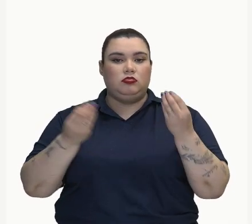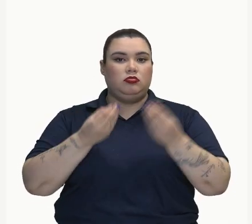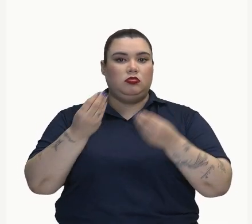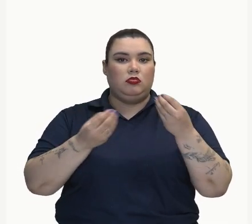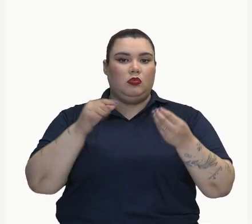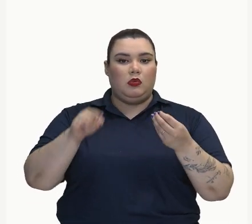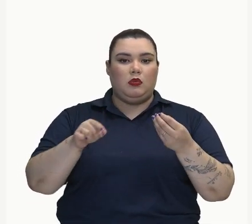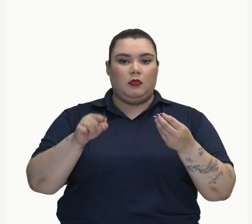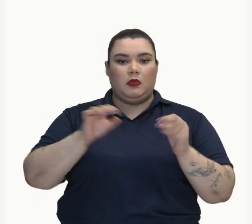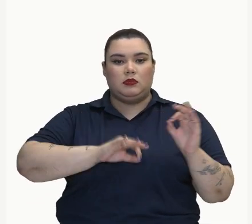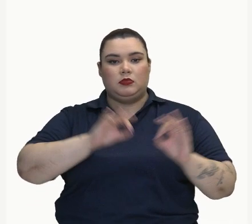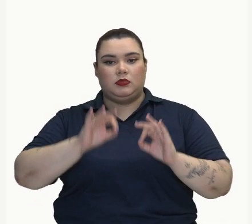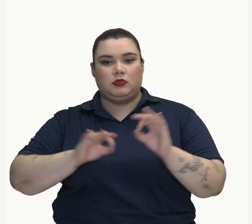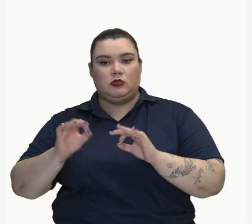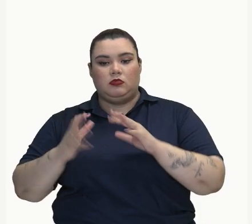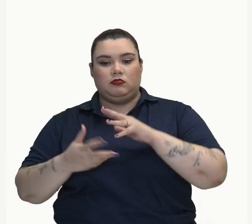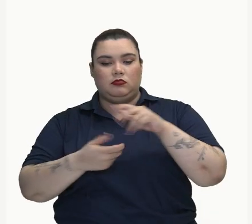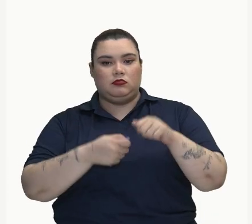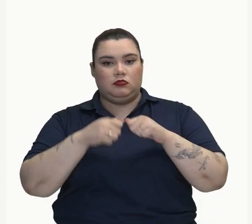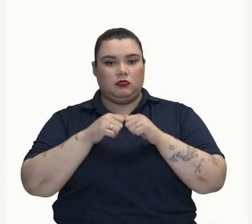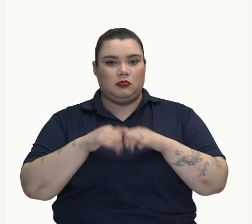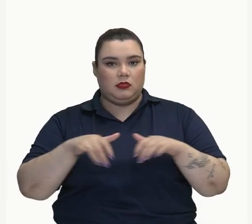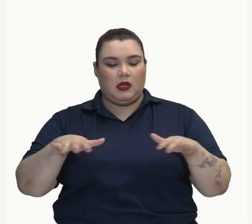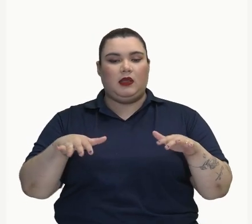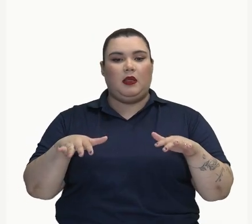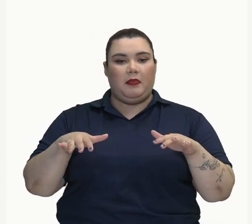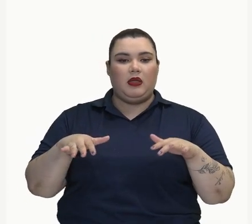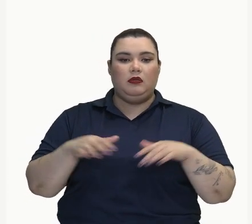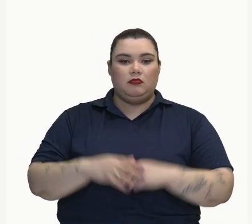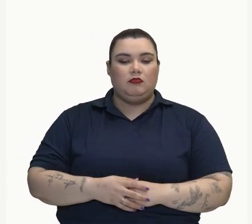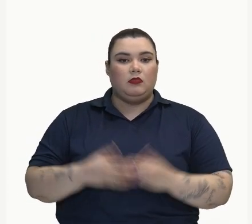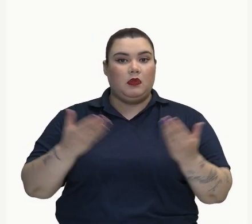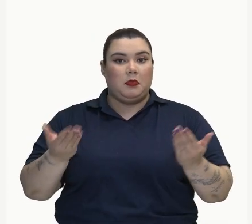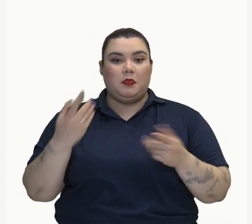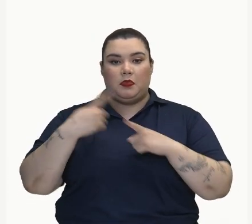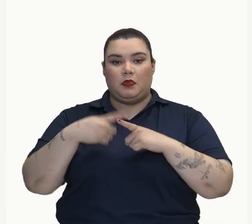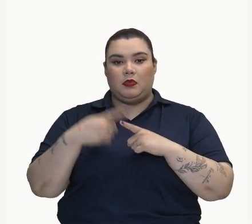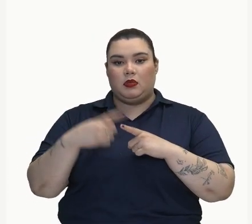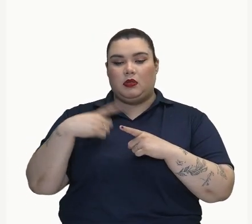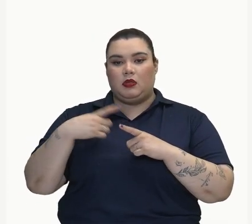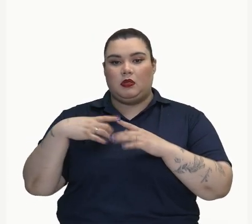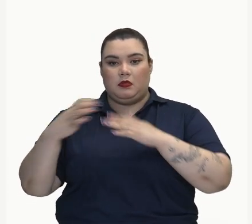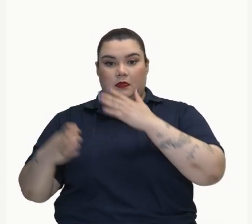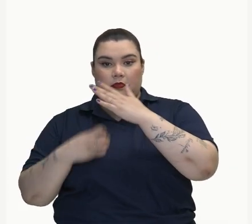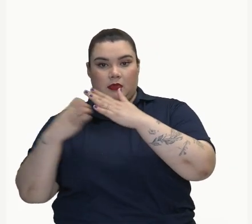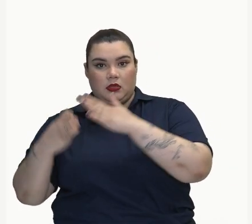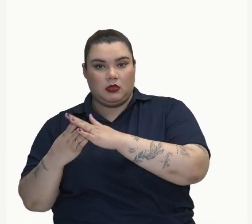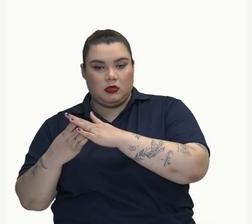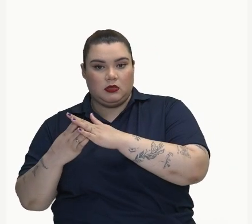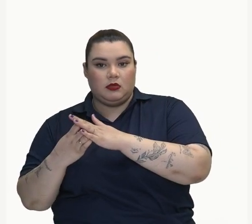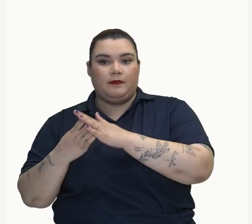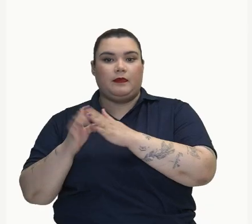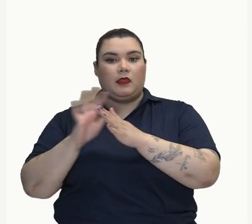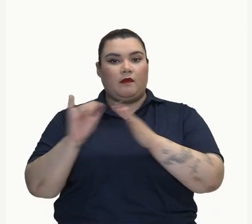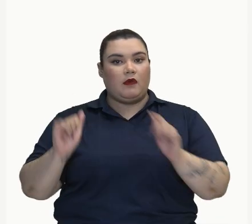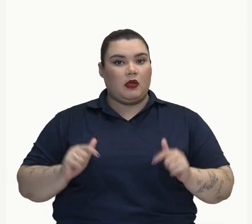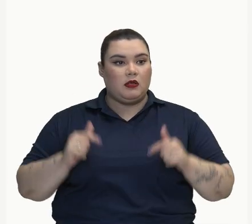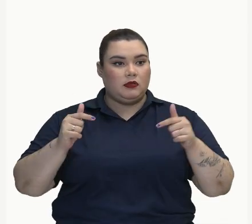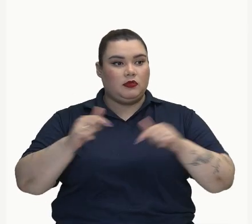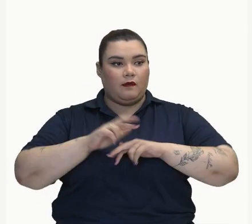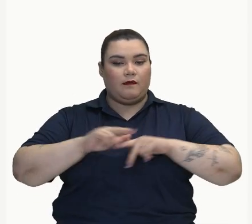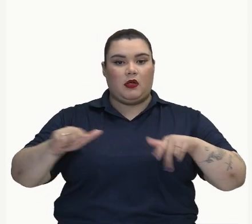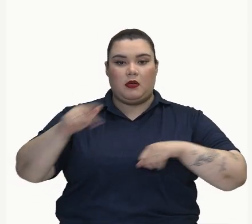processo de globalização? É porque temos as empresas, que são aquelas que vão atuar em